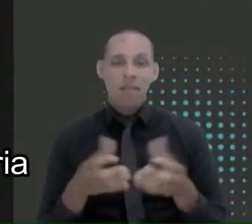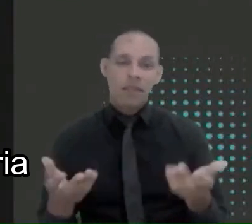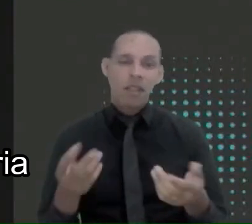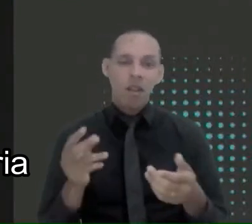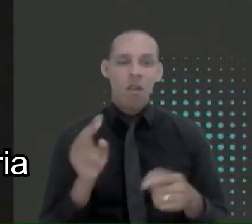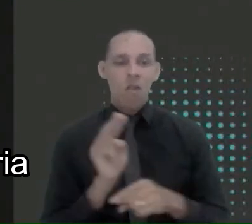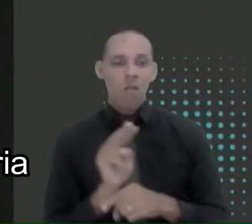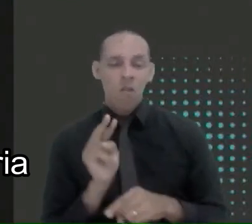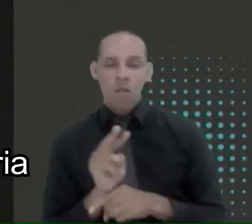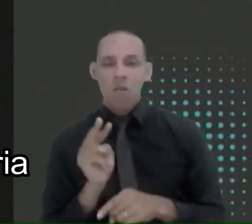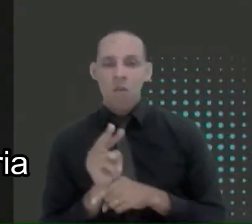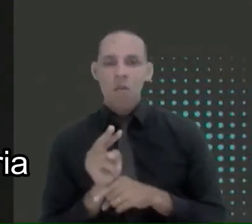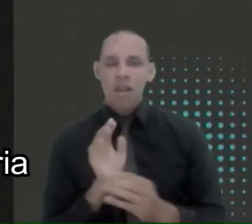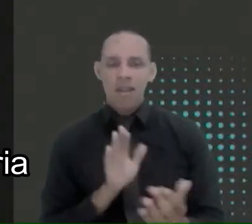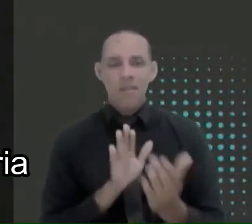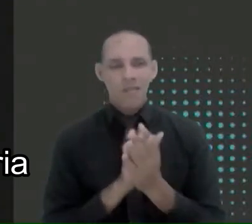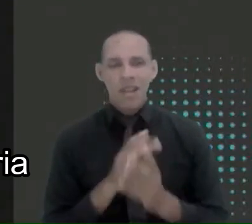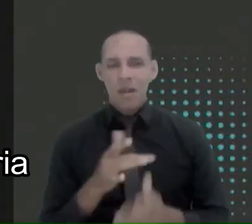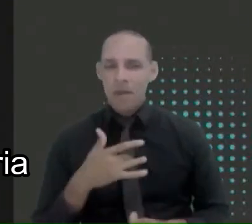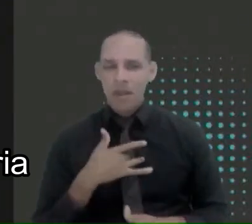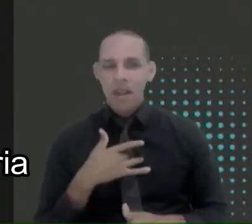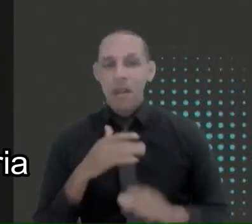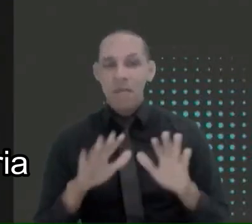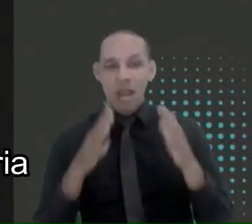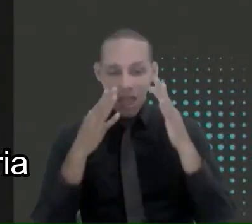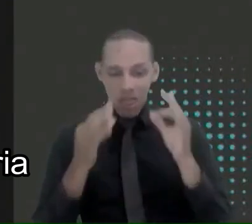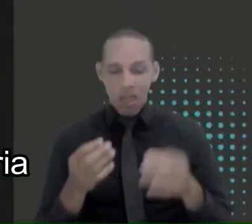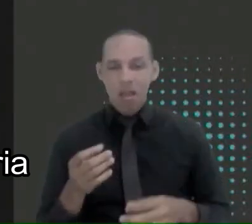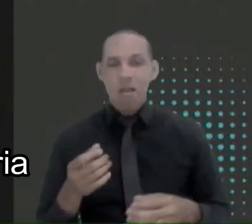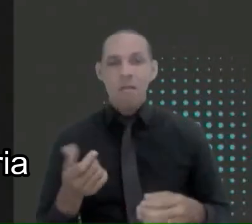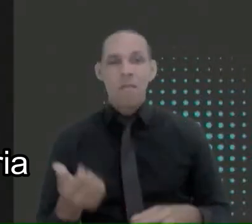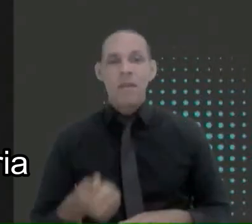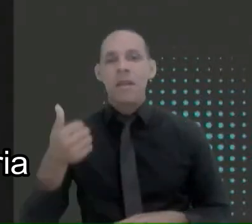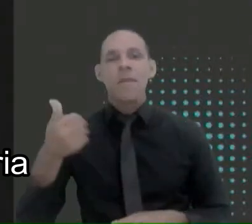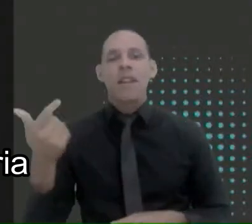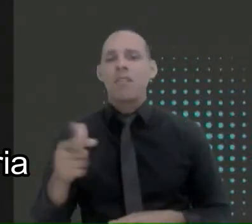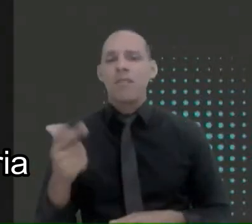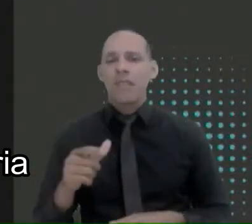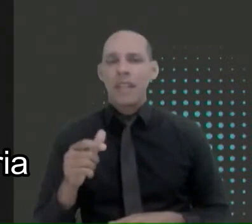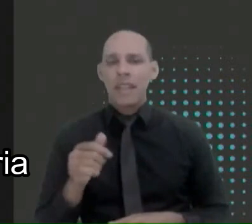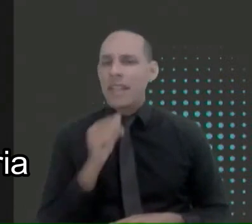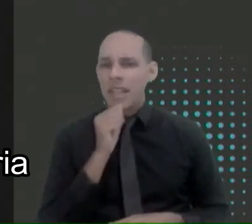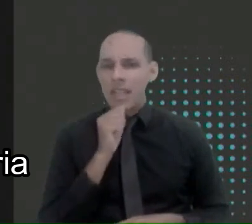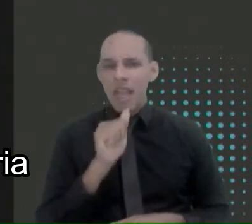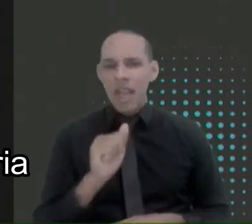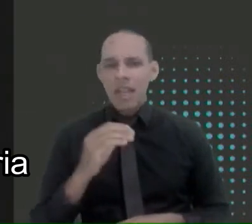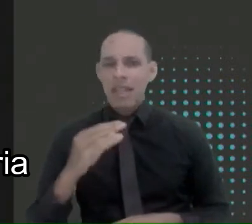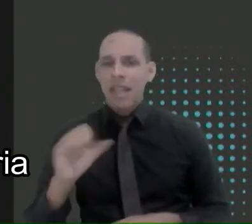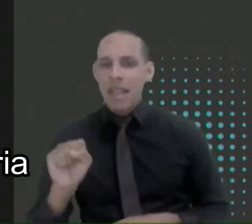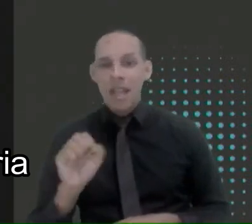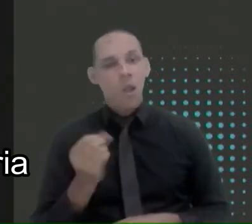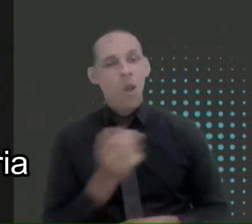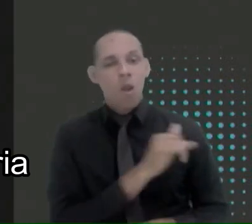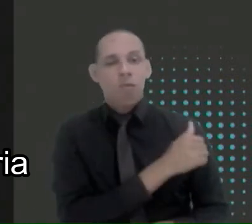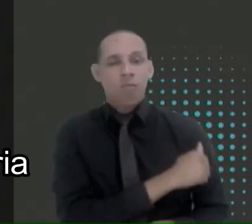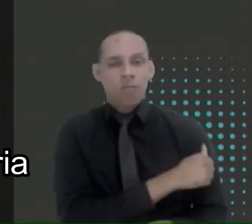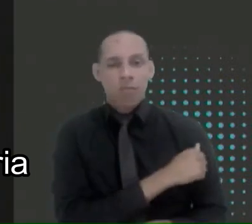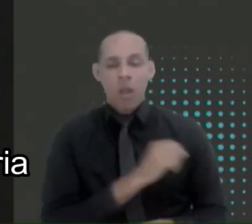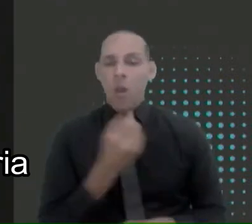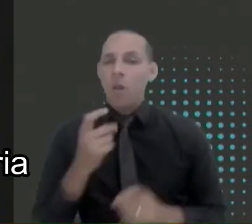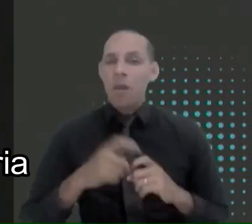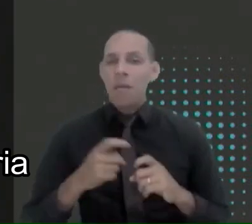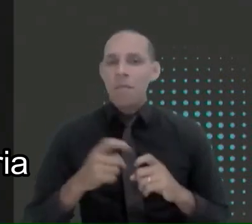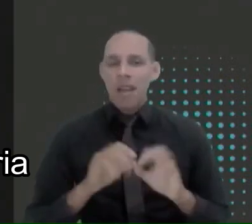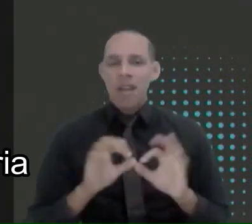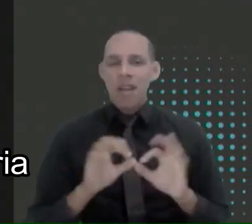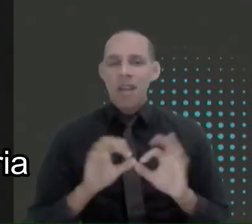da tuberculose sem atenção primária, sem o agente comunitário de saúde, sem o enfermeiro de família e comunidade, sem médico de família e comunidade, sem